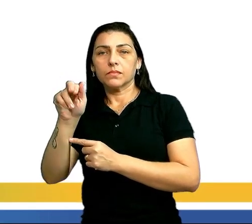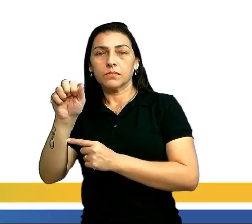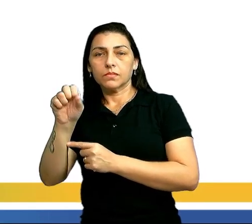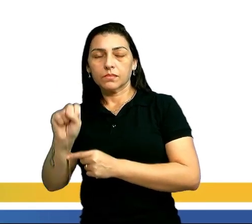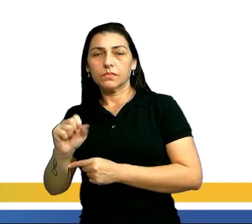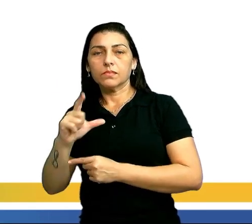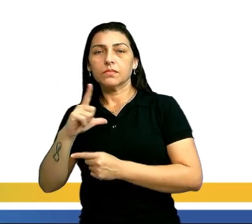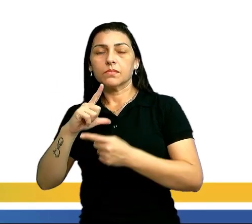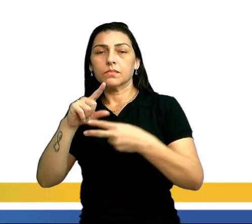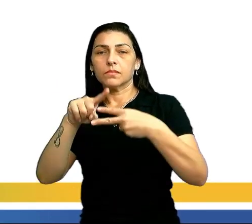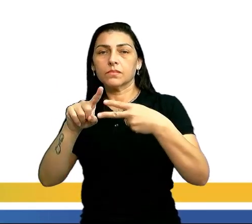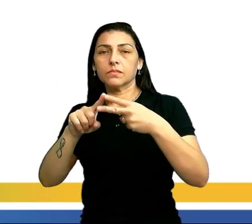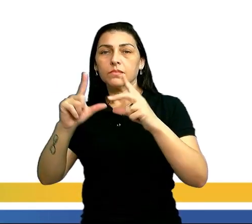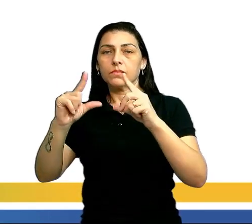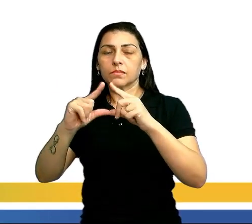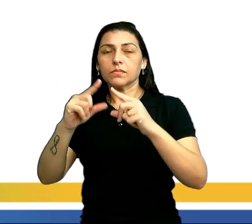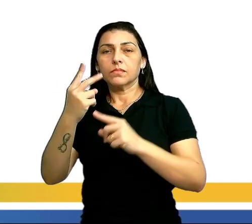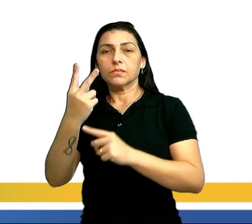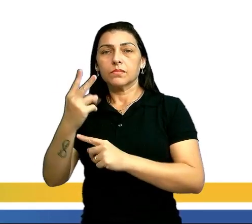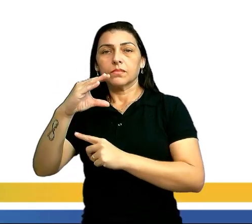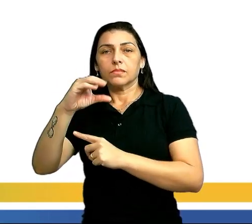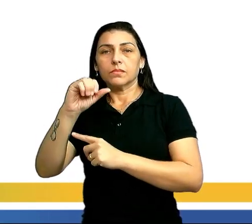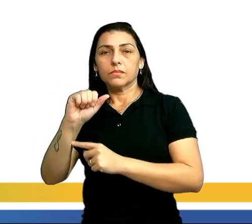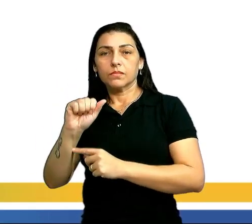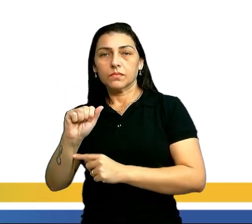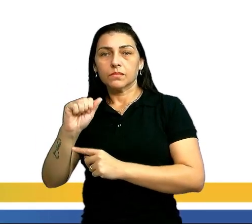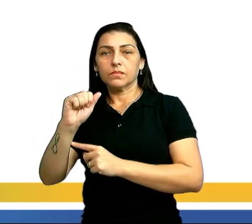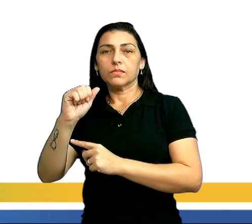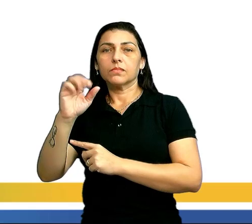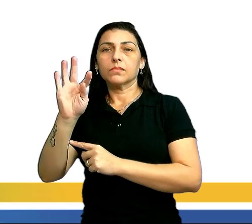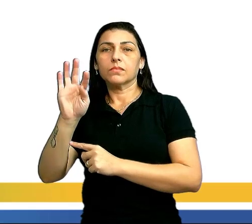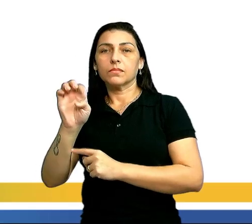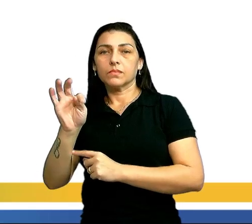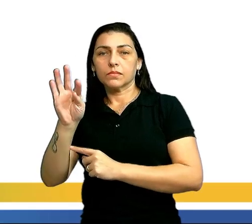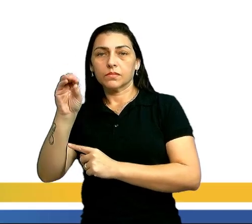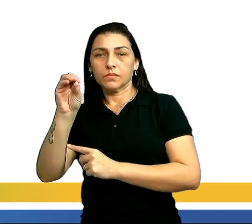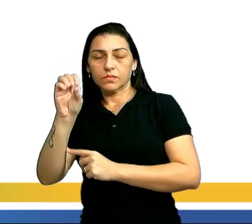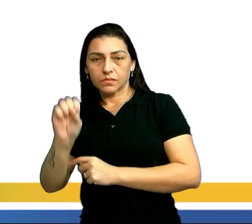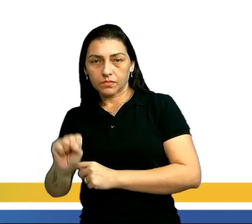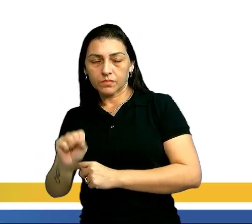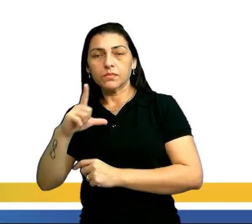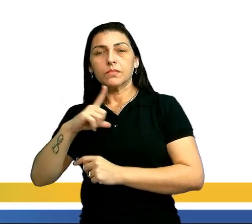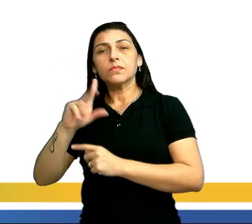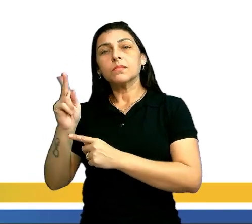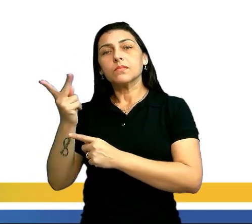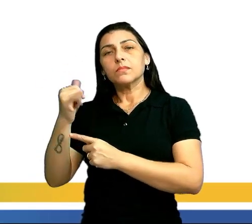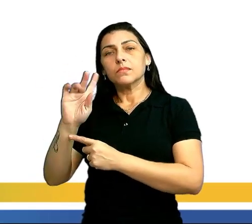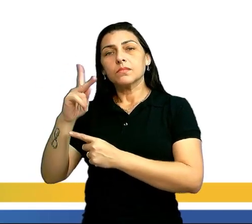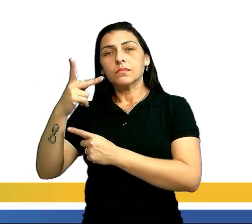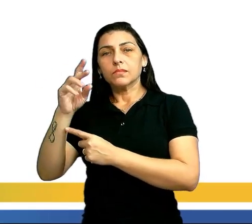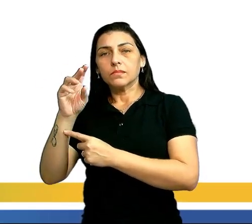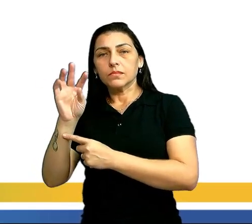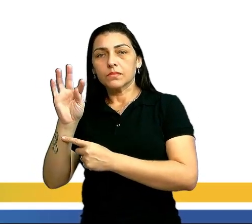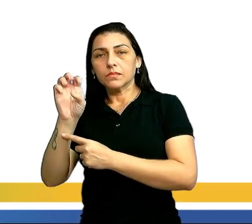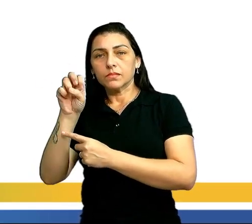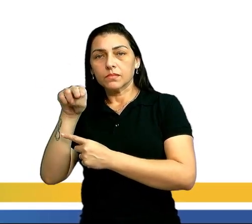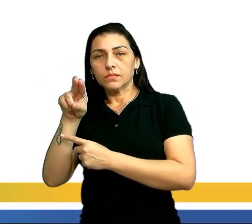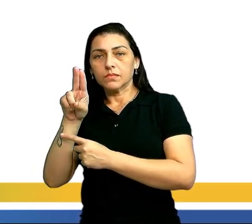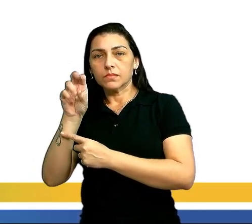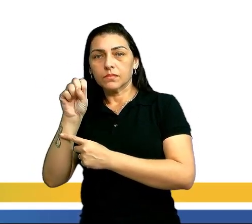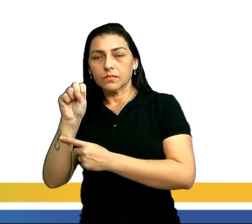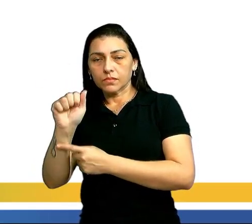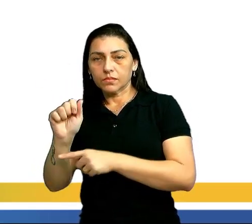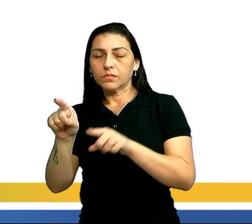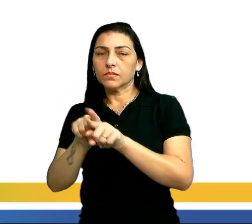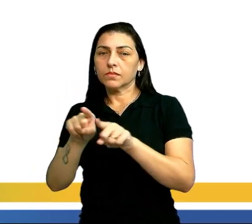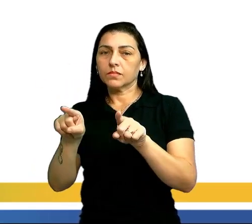os dois catetos e temos a hipotenusa, que é a reta que está em vermelho. No caso dos catetos, o cateto aí